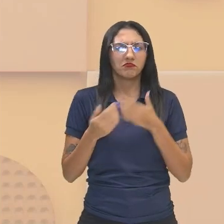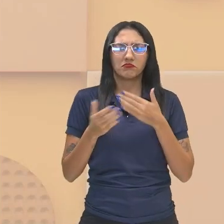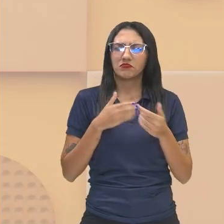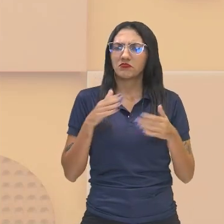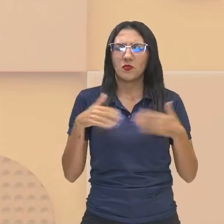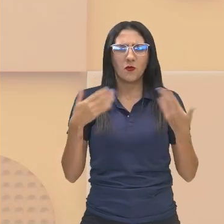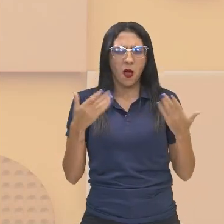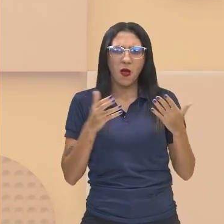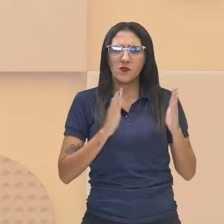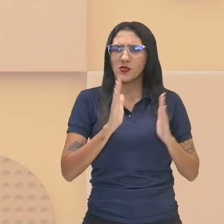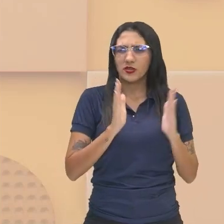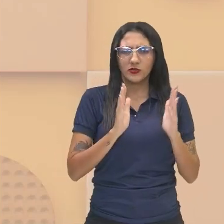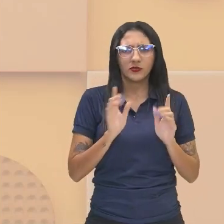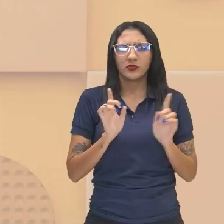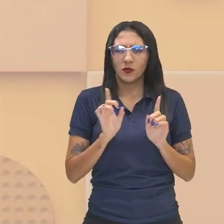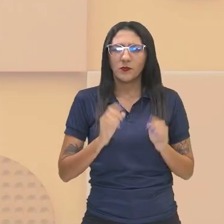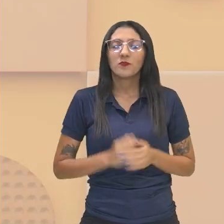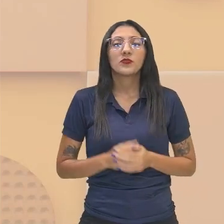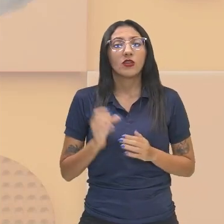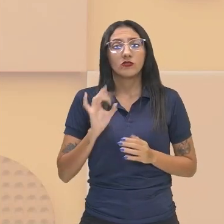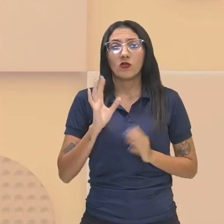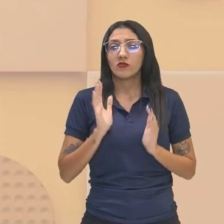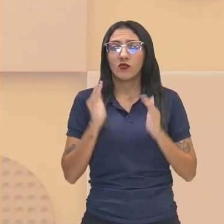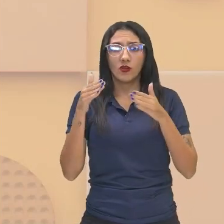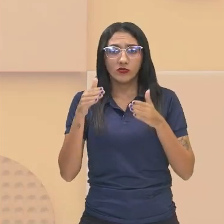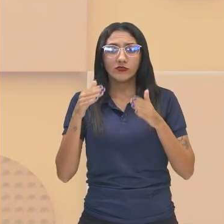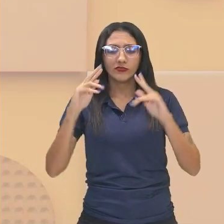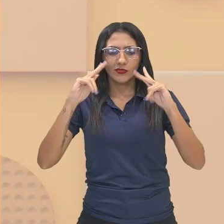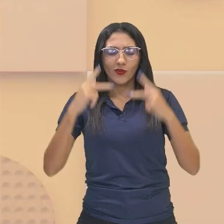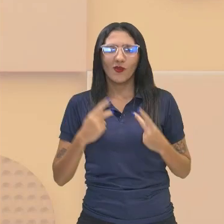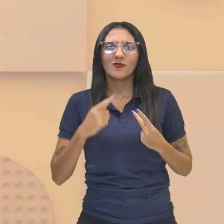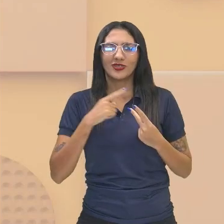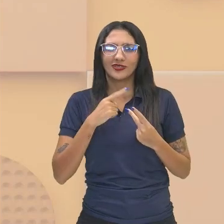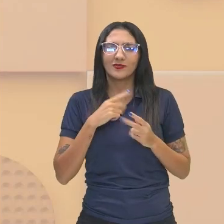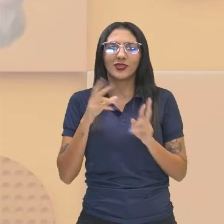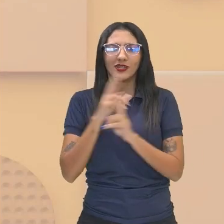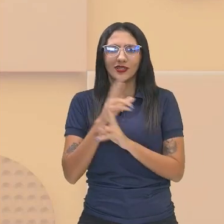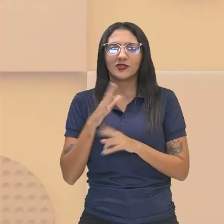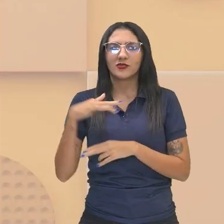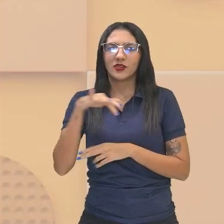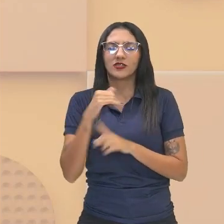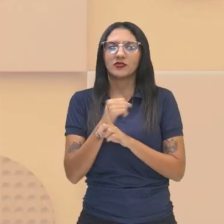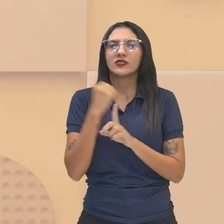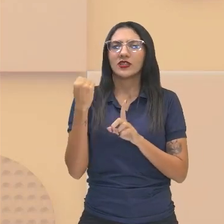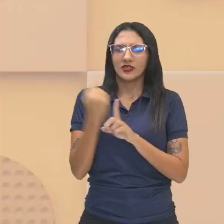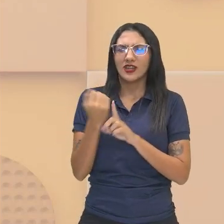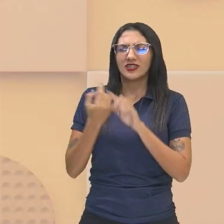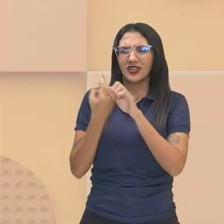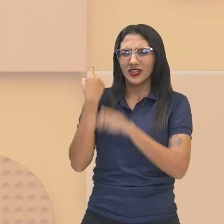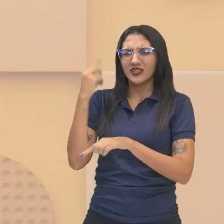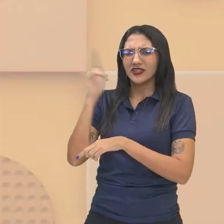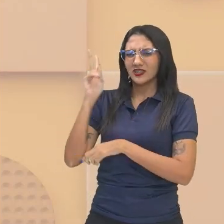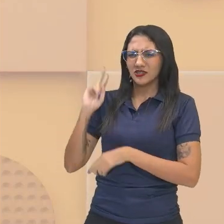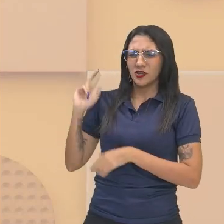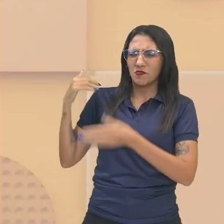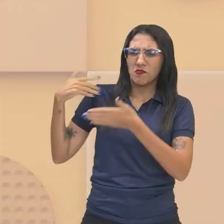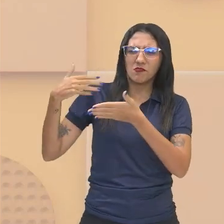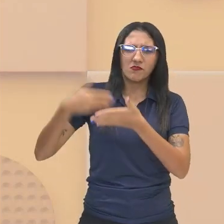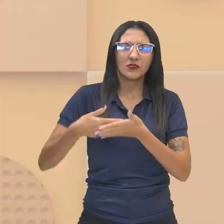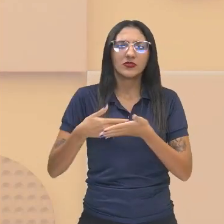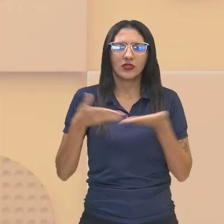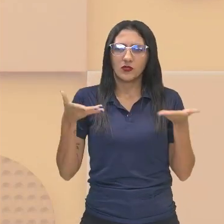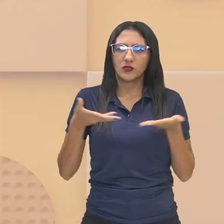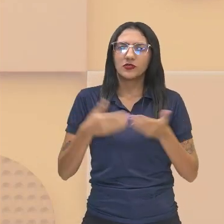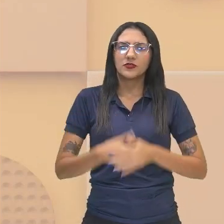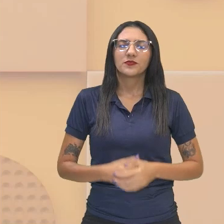histórico, ok? É o homem que está lá atuando, então, nas sociedades, desde a antiguidade até os dias atuais, tá? Então, por